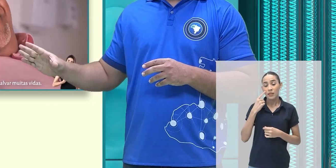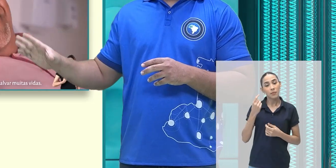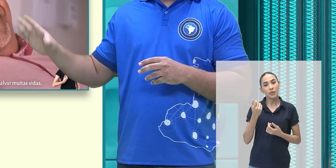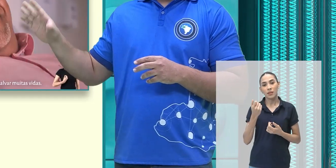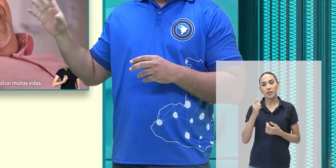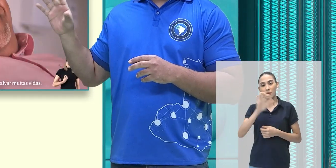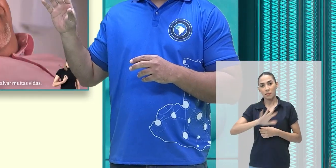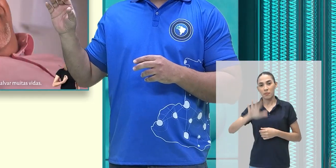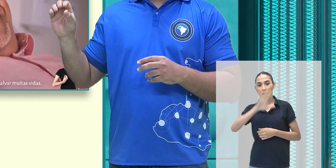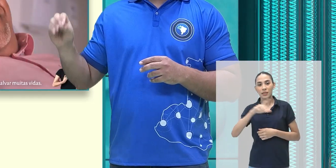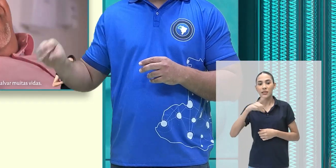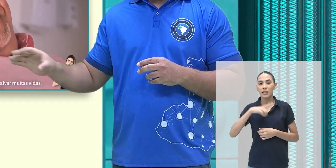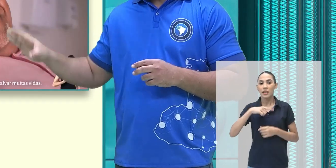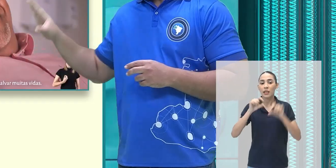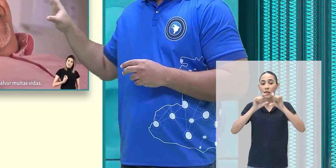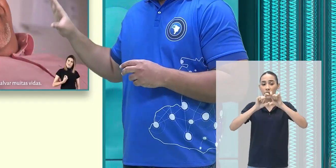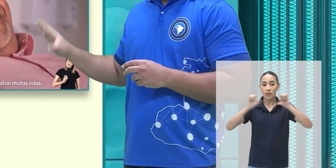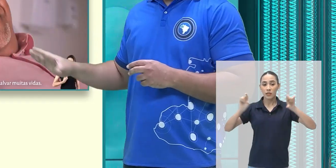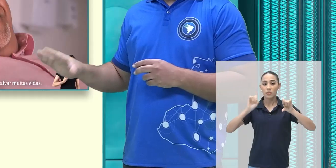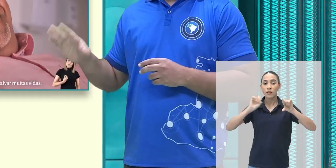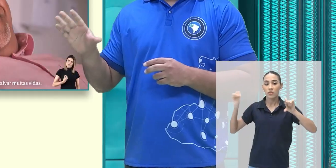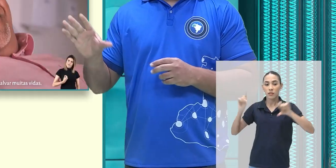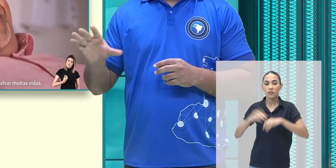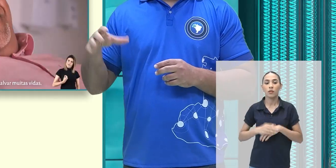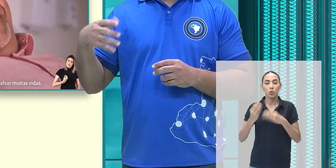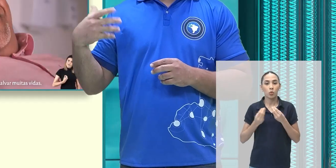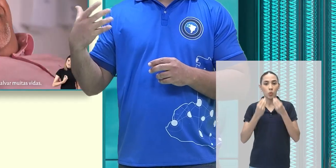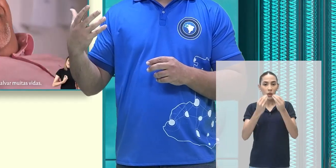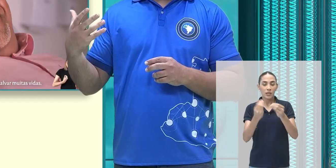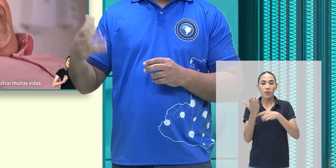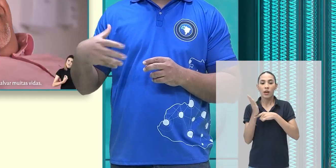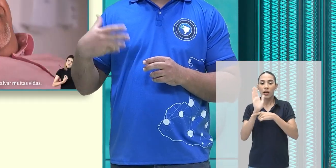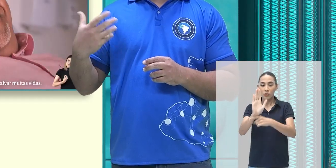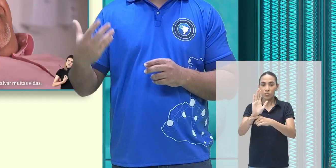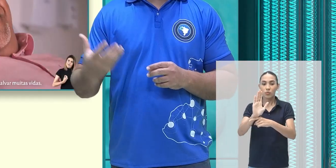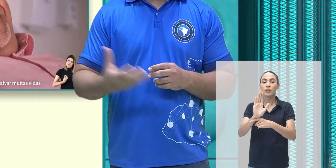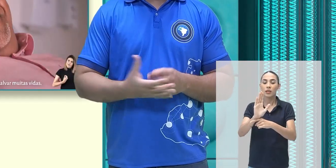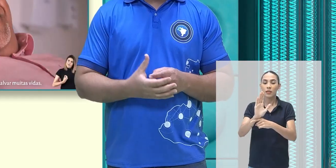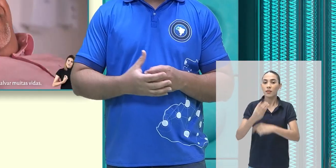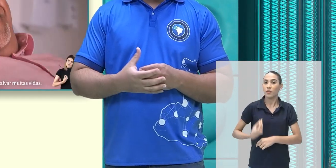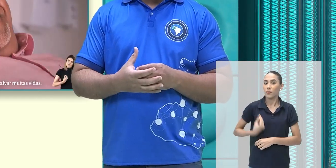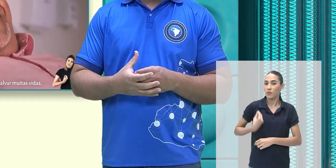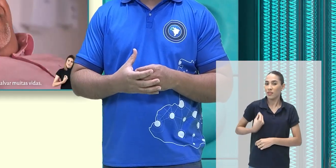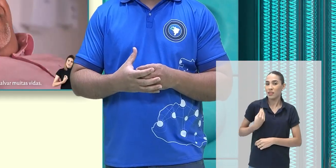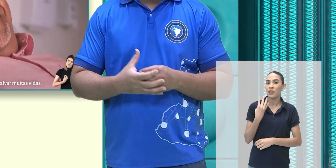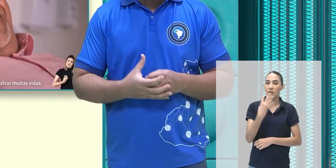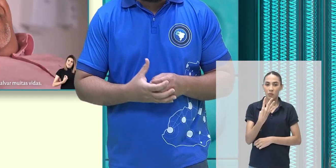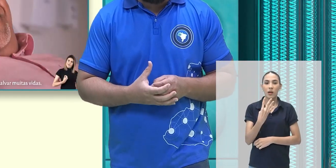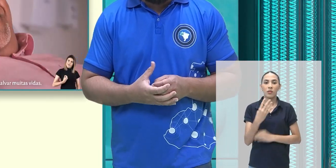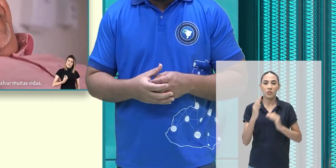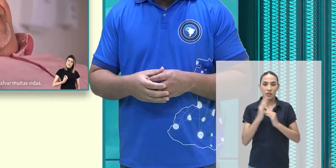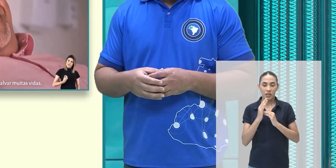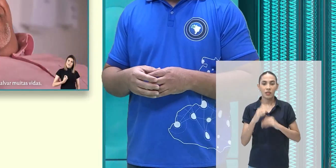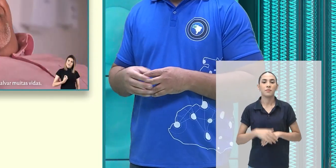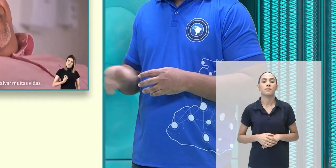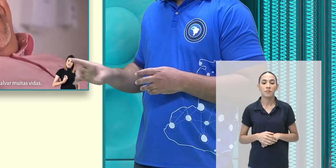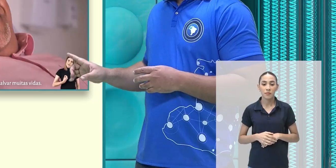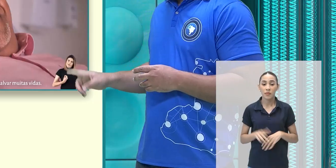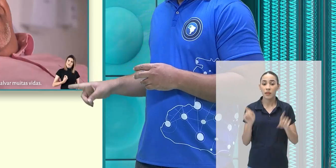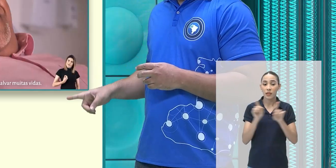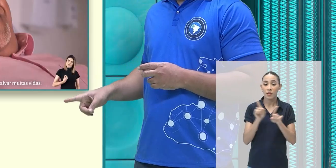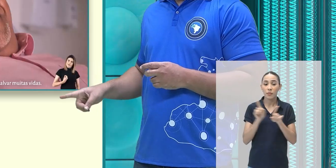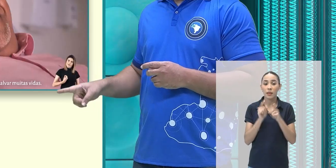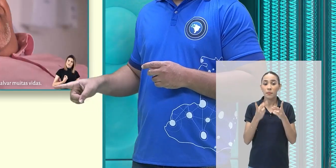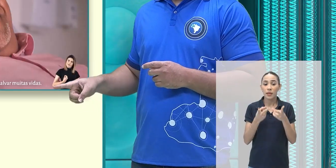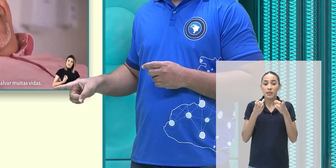imagem aparecem enunciados como esse aqui, ó. Uma doação ajuda a salvar até 4 vidas. Além